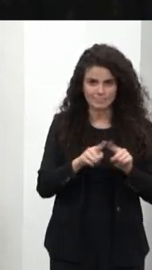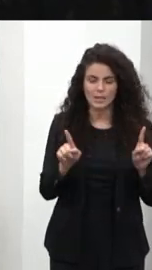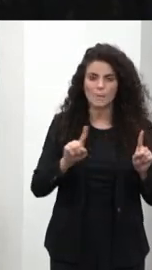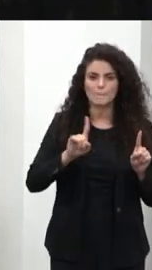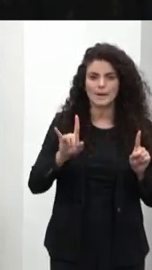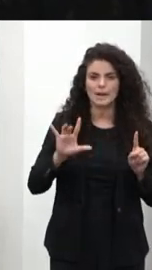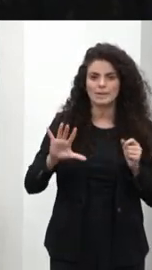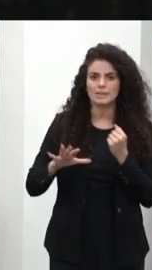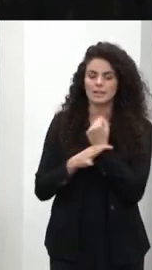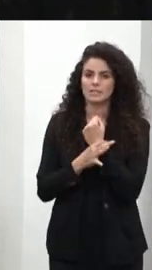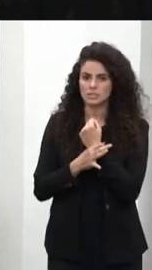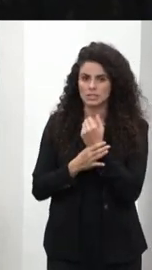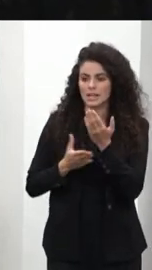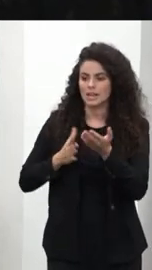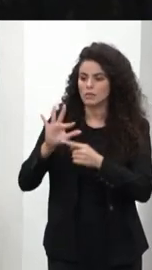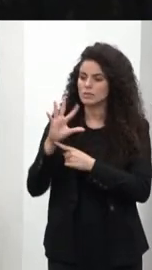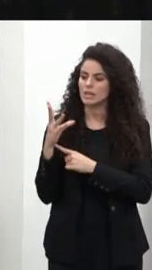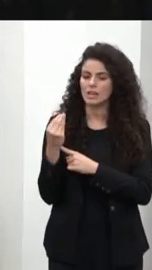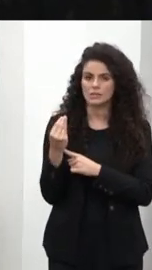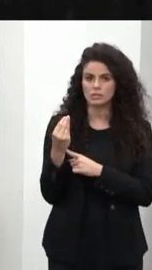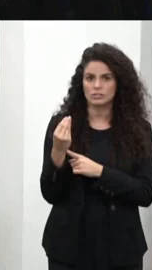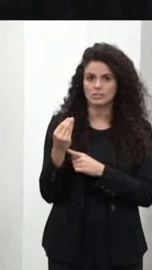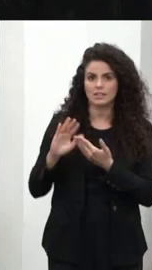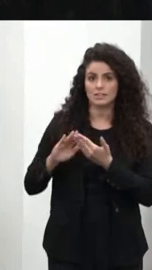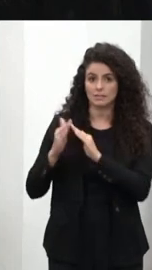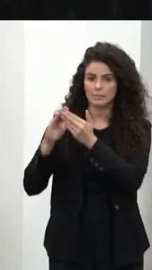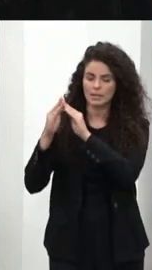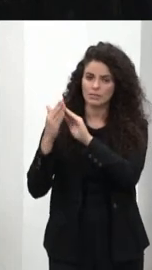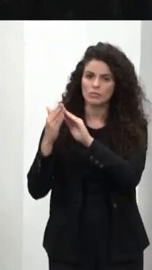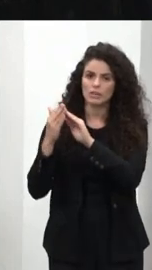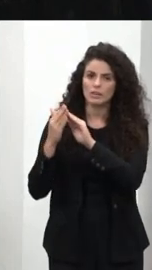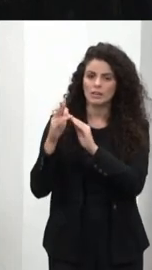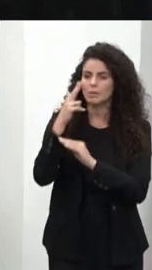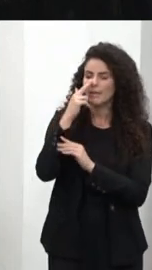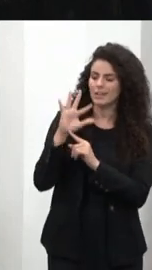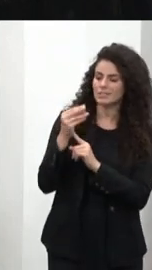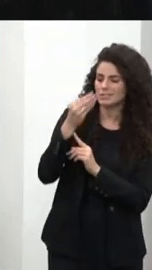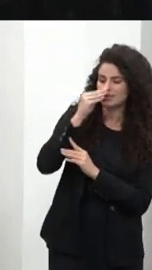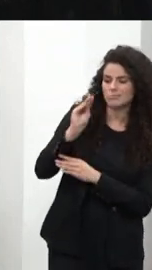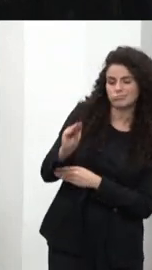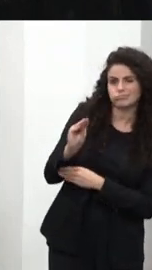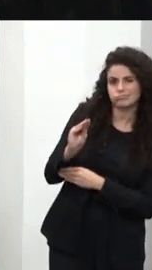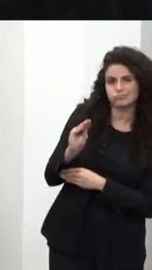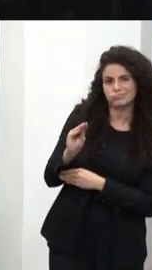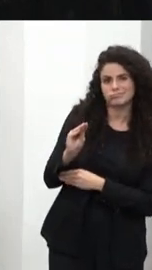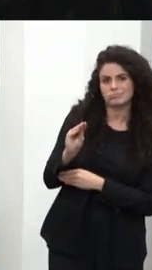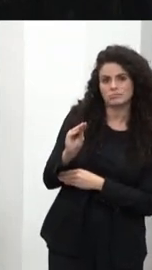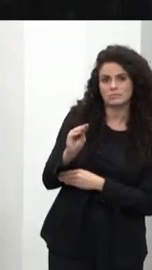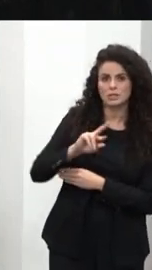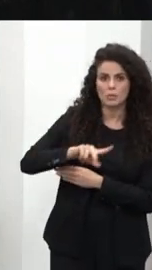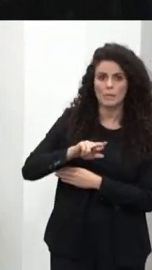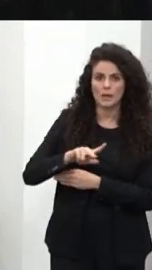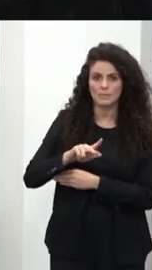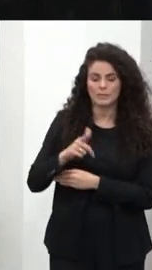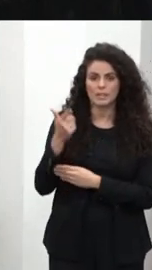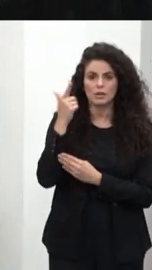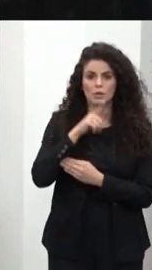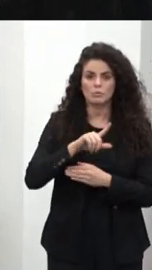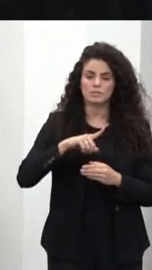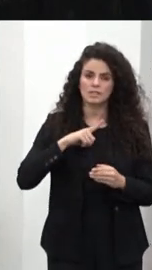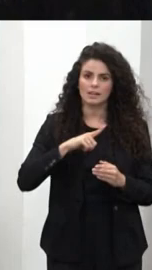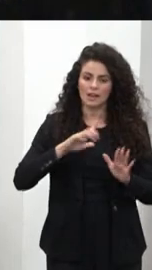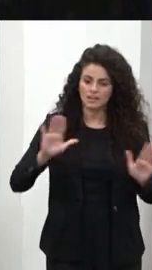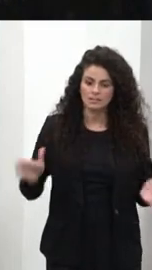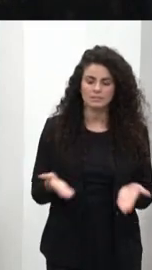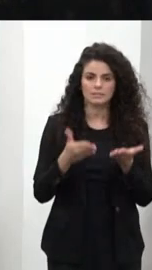artistas da Periferia que nem são visto como artista pelo órgão público da cidade sejam beneficiário